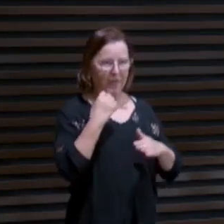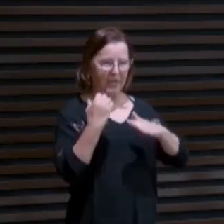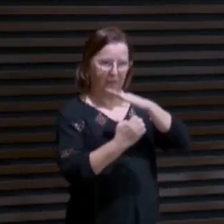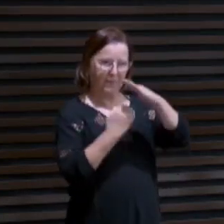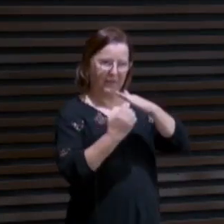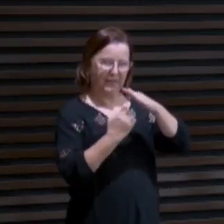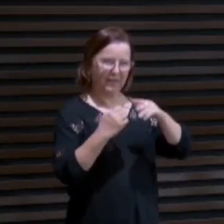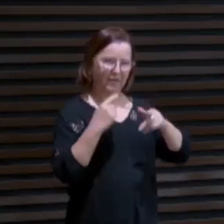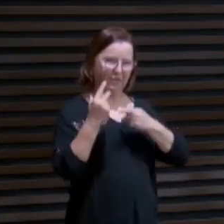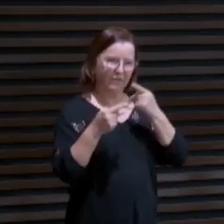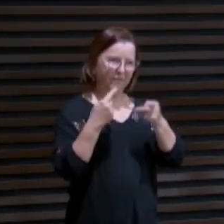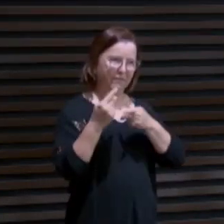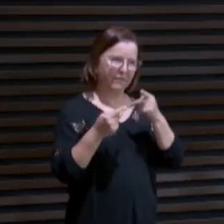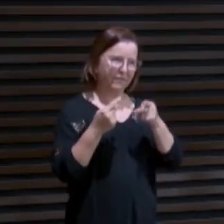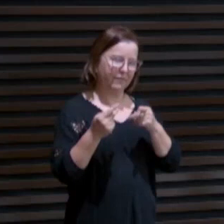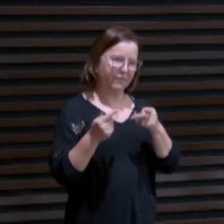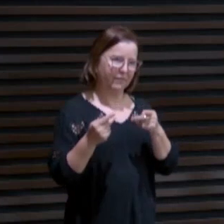disse: